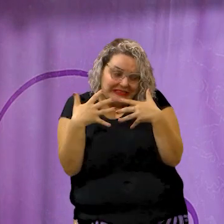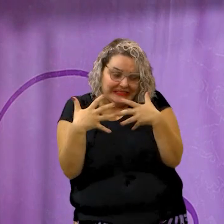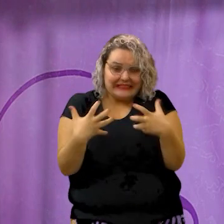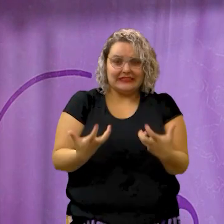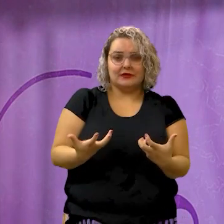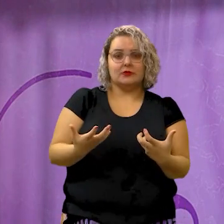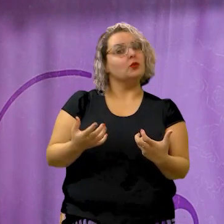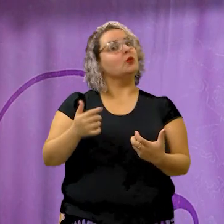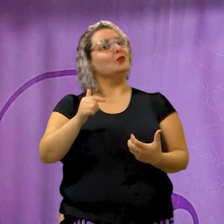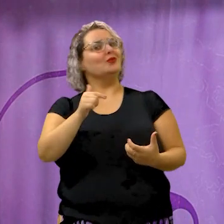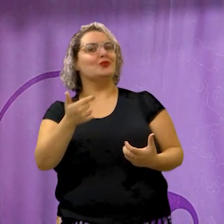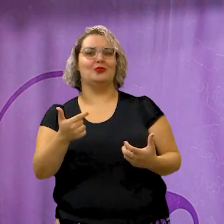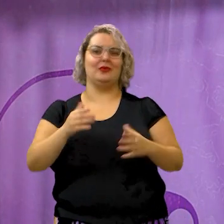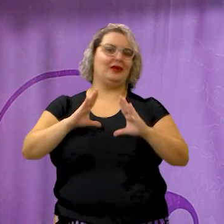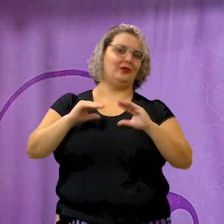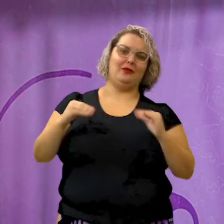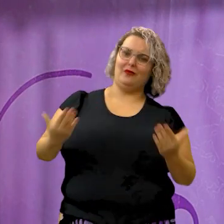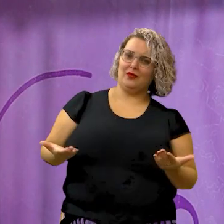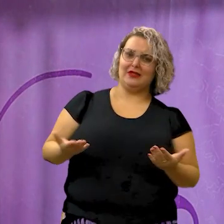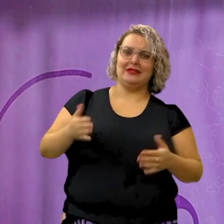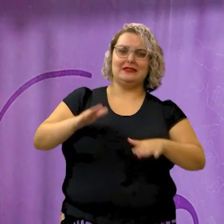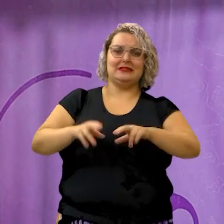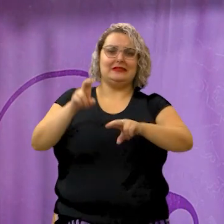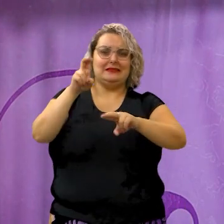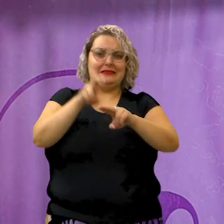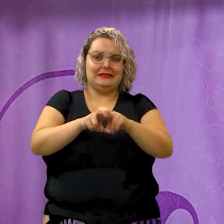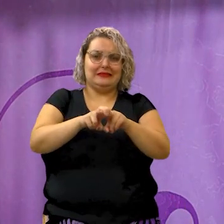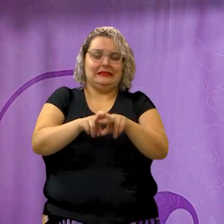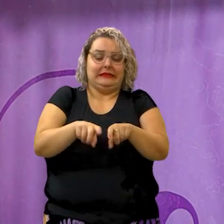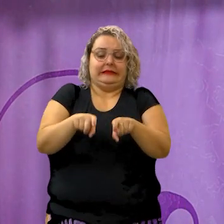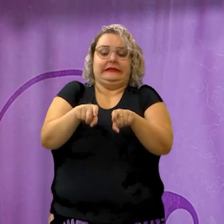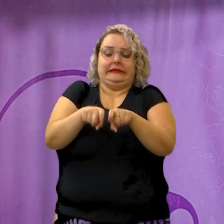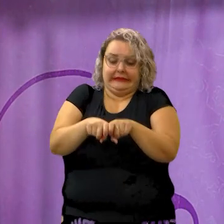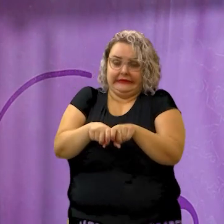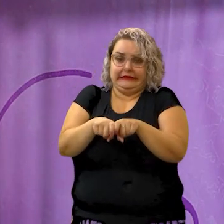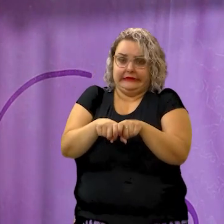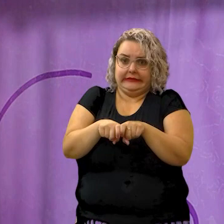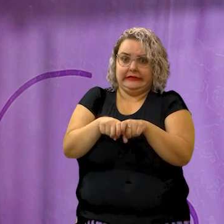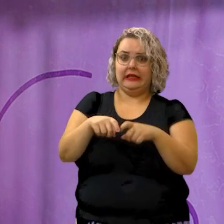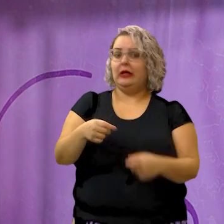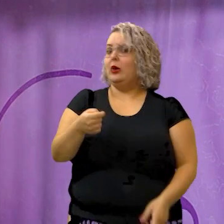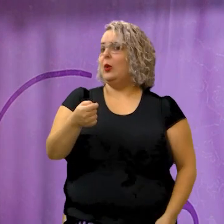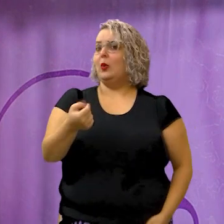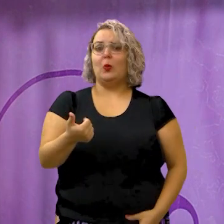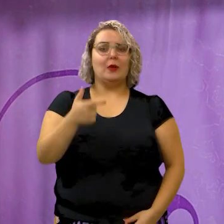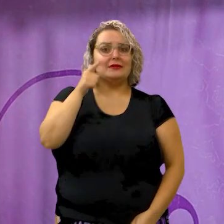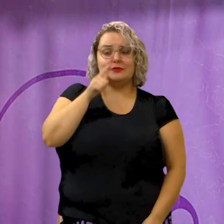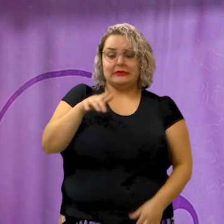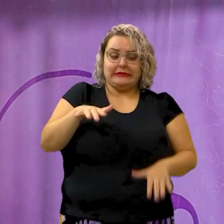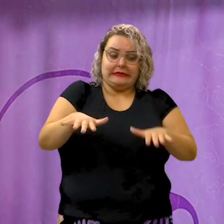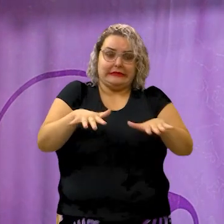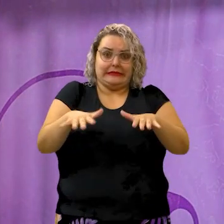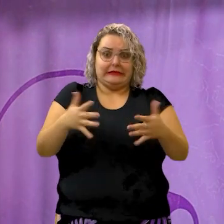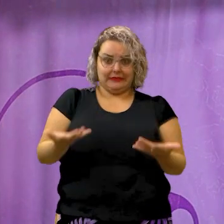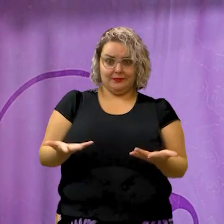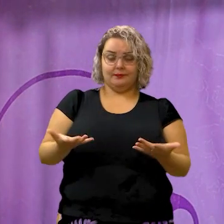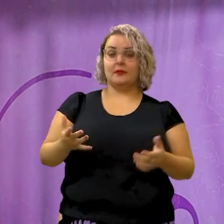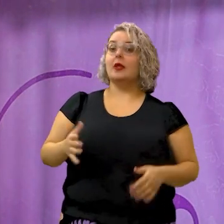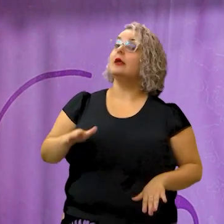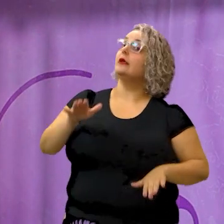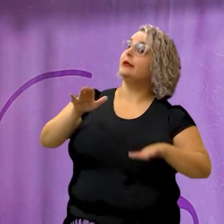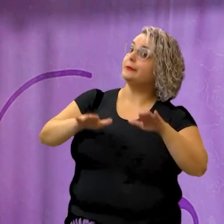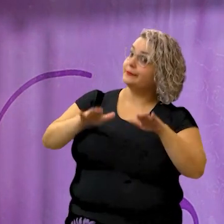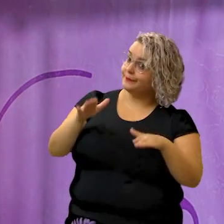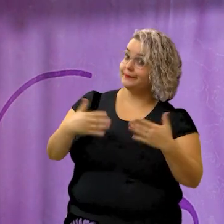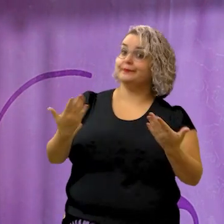espaço confortável. A gente vai sentado com as pernas ali bem fechadinhas, quase não dá para se movimentar muito, né? E dependendo